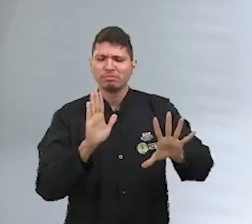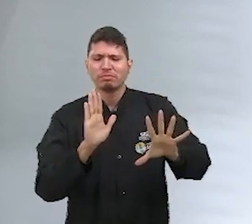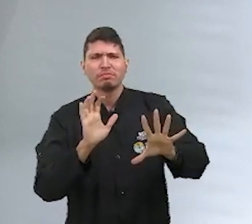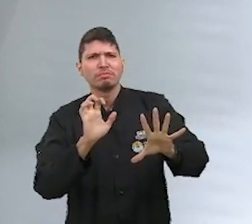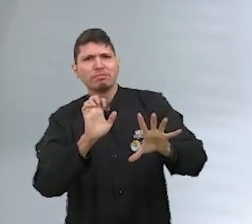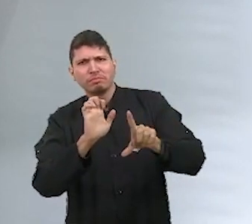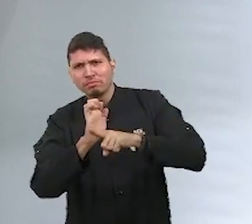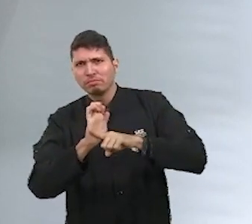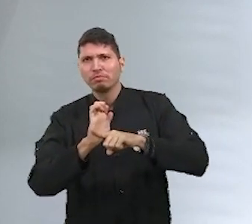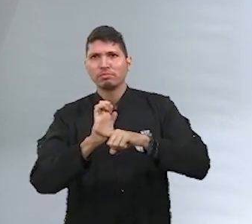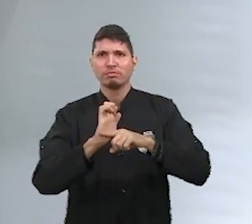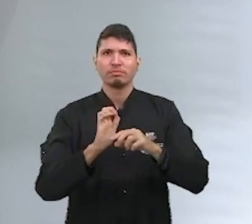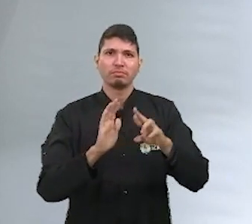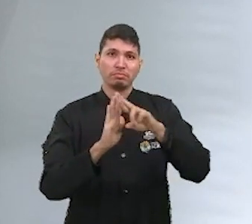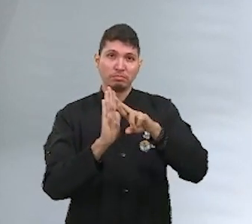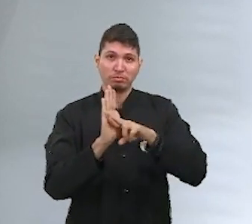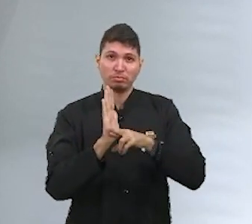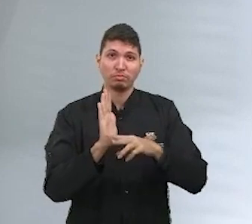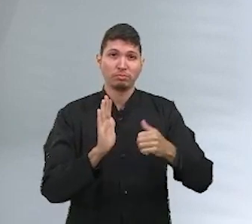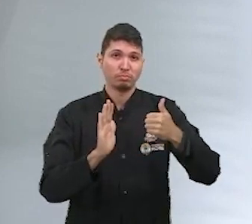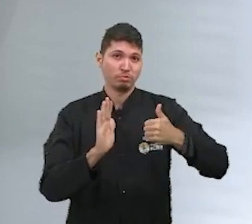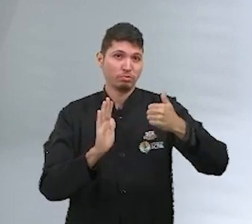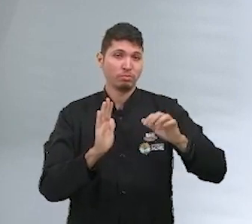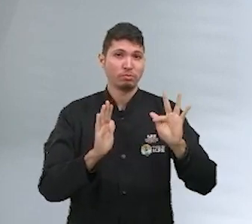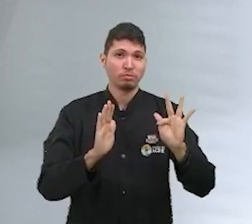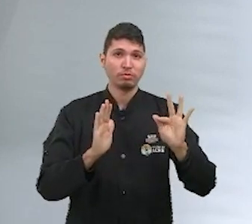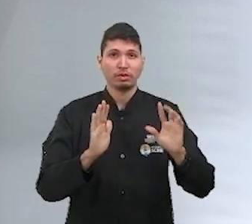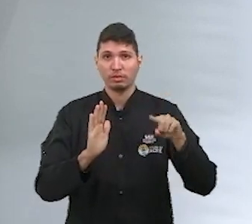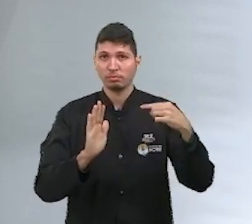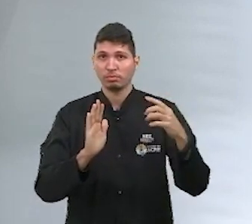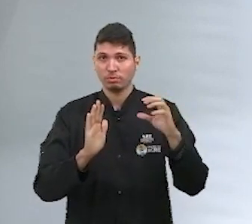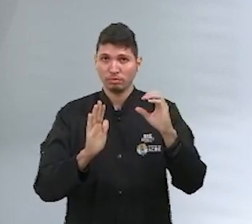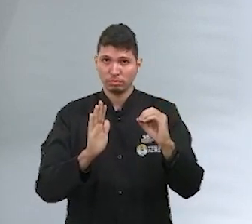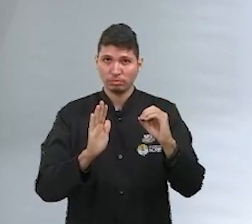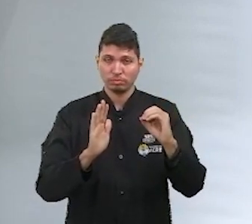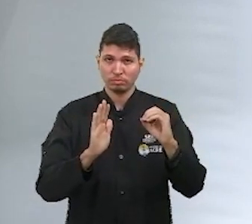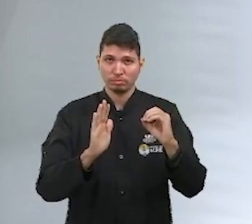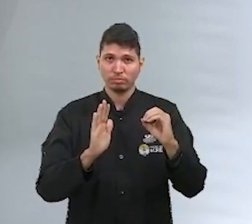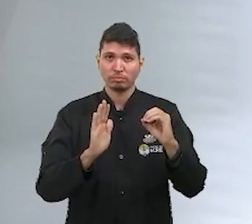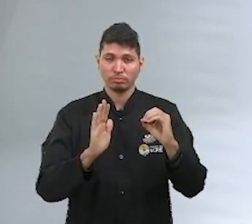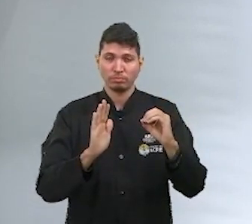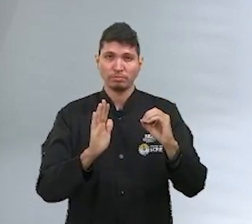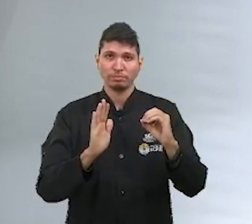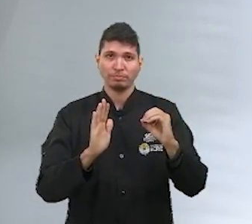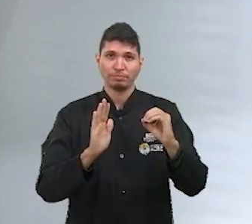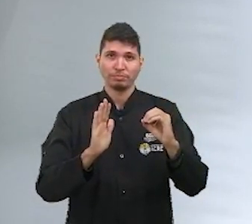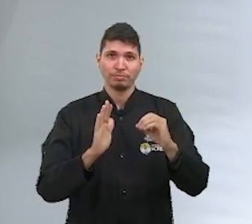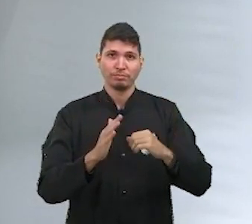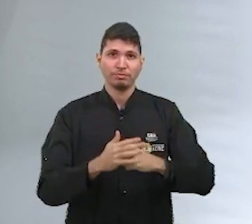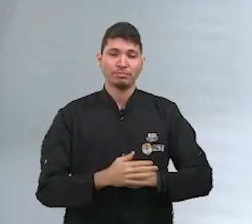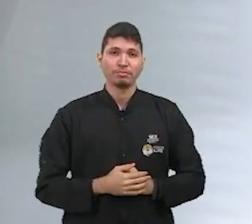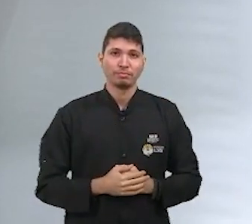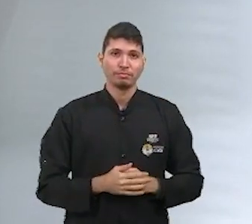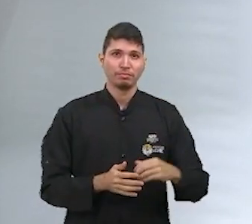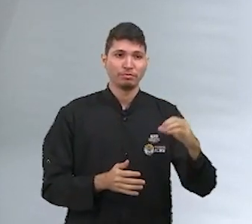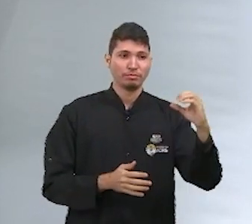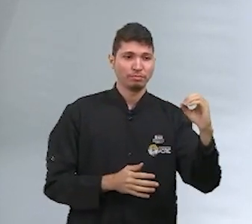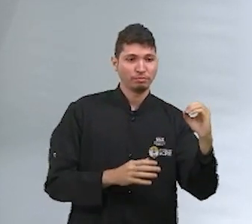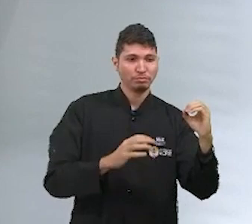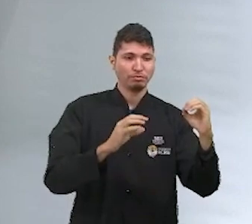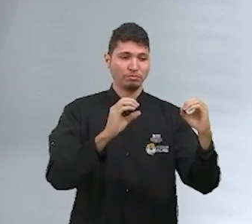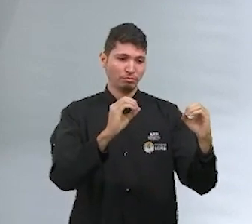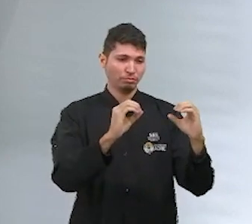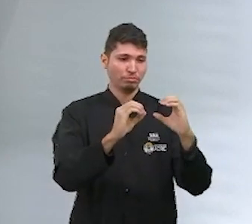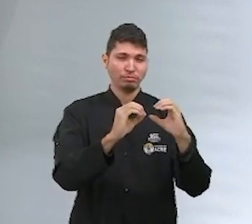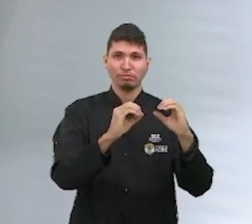regrinha, ó, flúor é primeiro, oxigênio é o segundo elemento mais eletronegativo. Então, entre oxigênio e